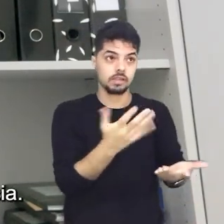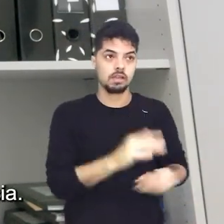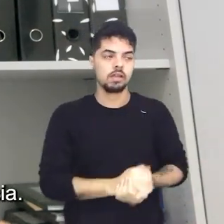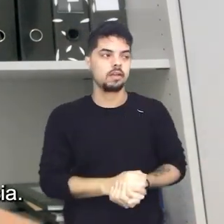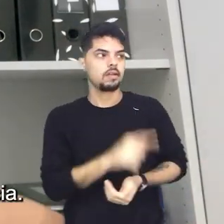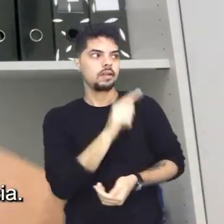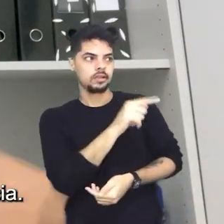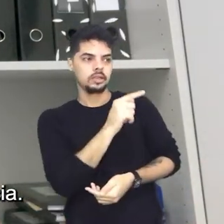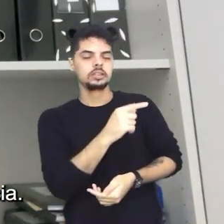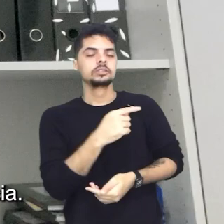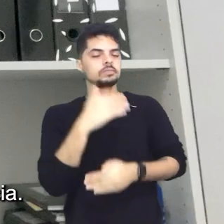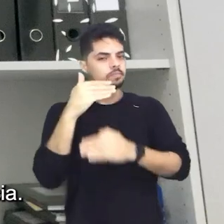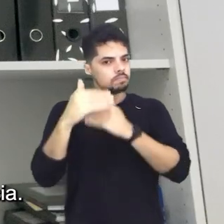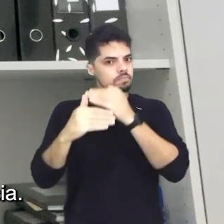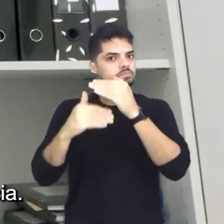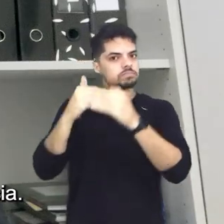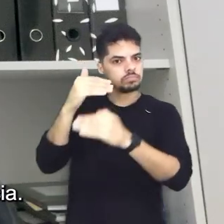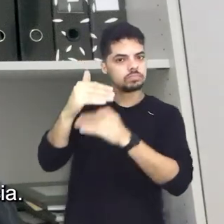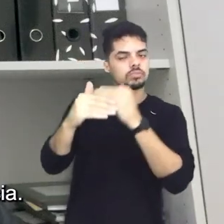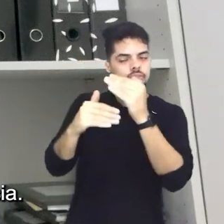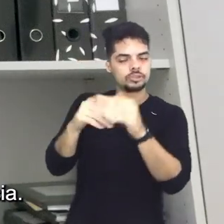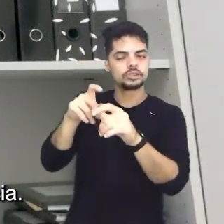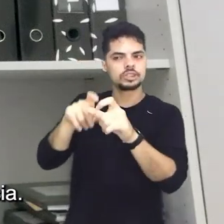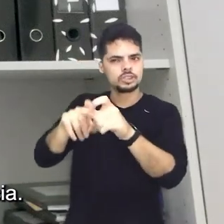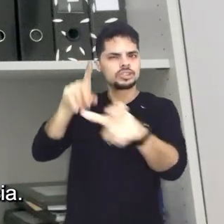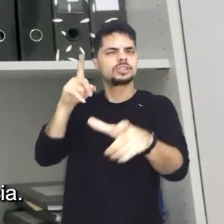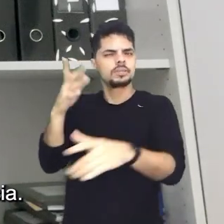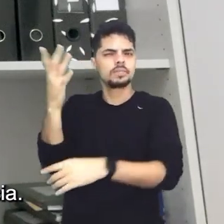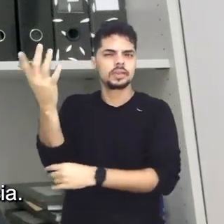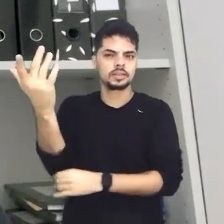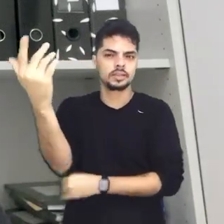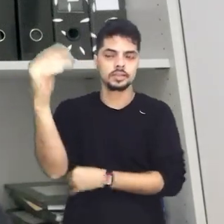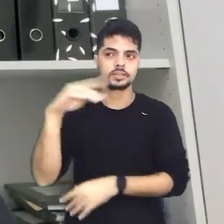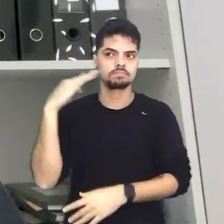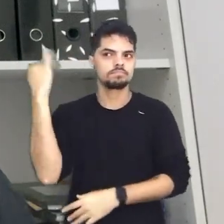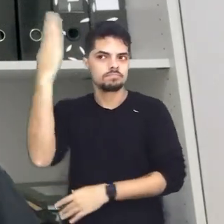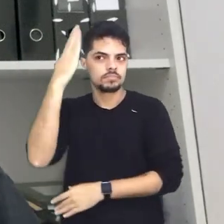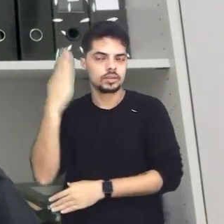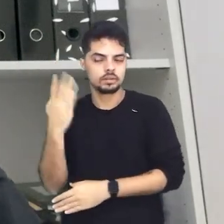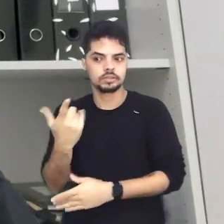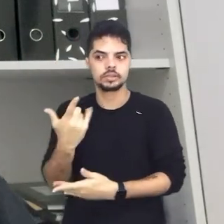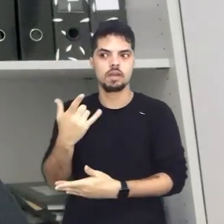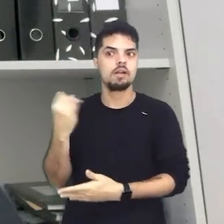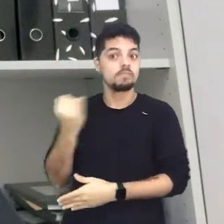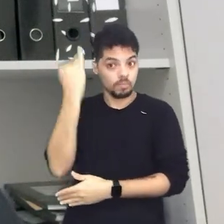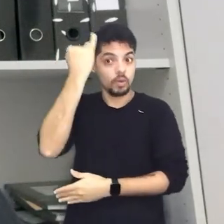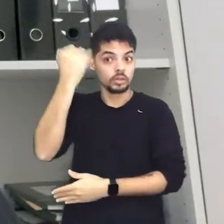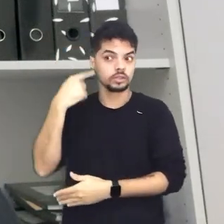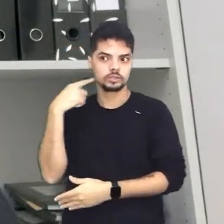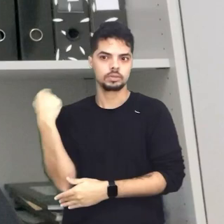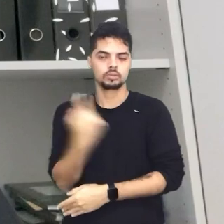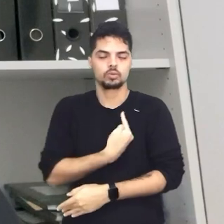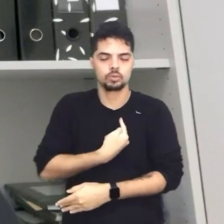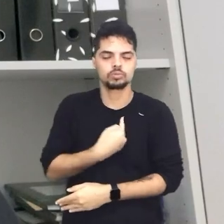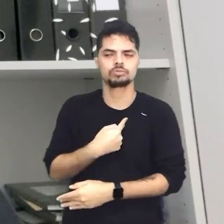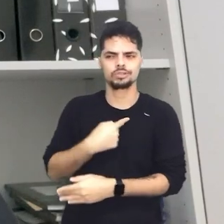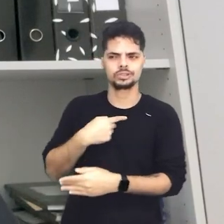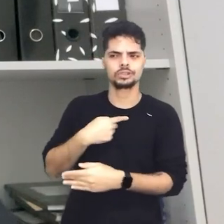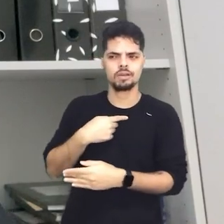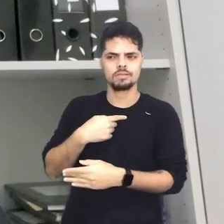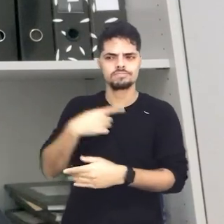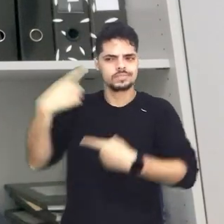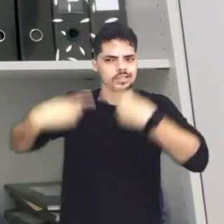a imagem mais difundida quando pensamos nesse processo de independência. Então é importante trazermos para o